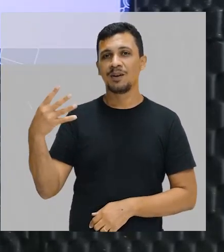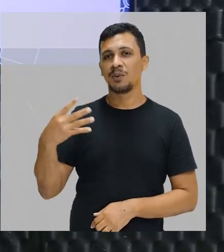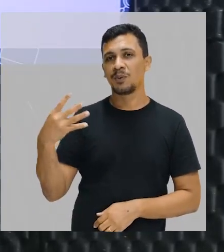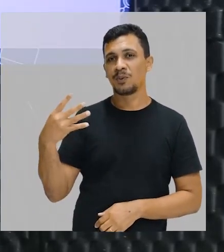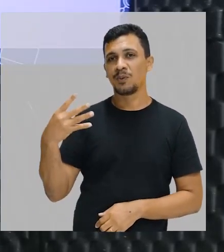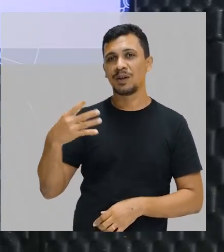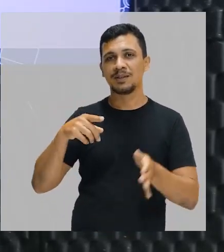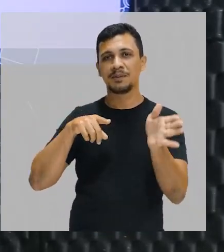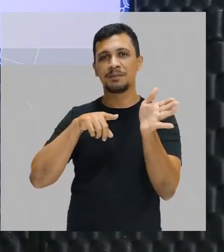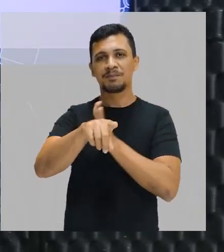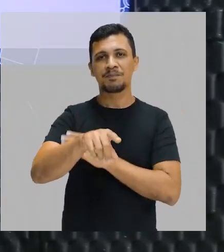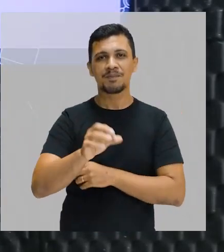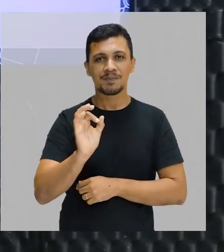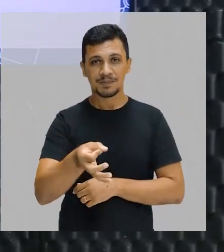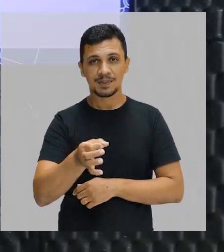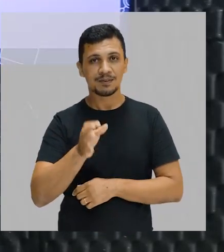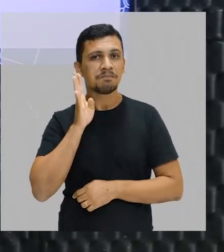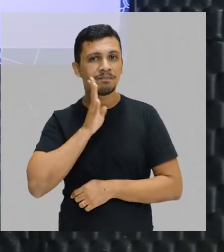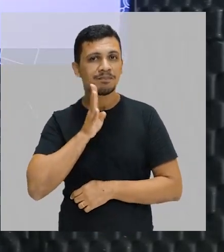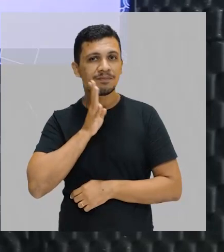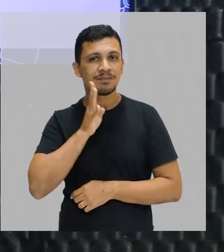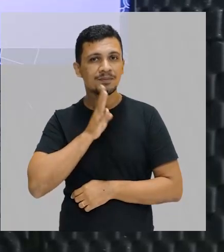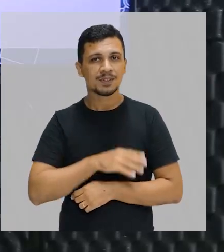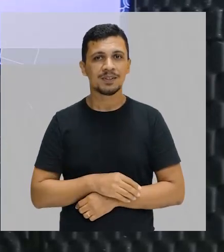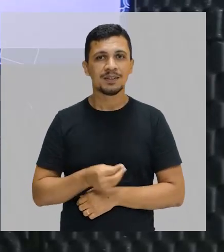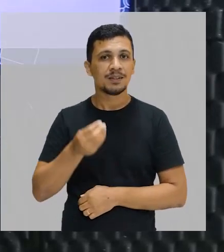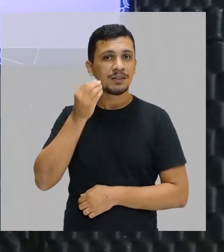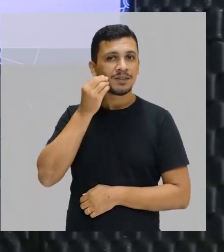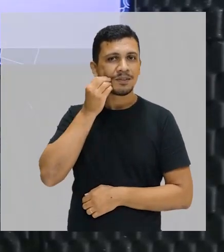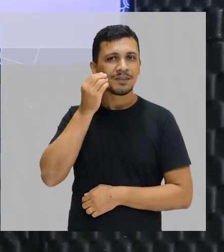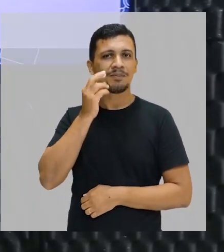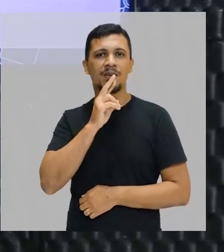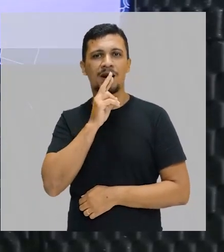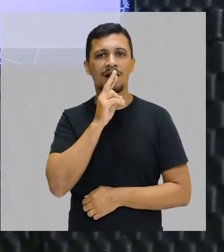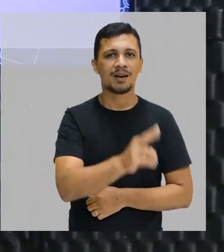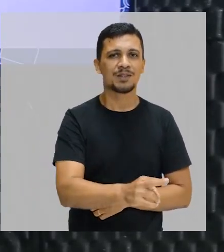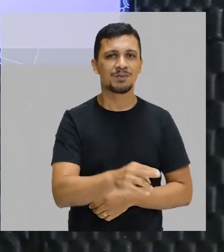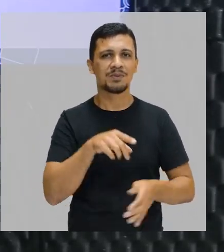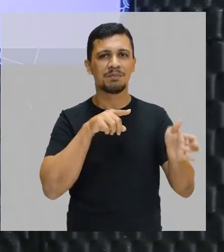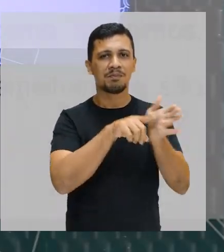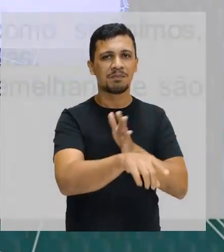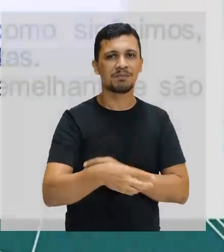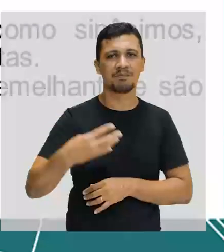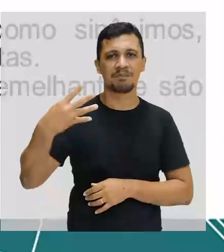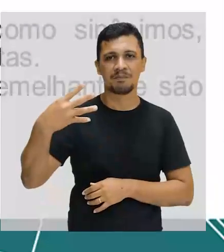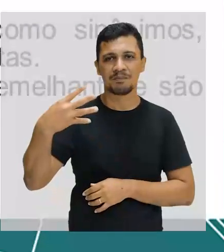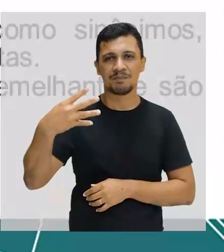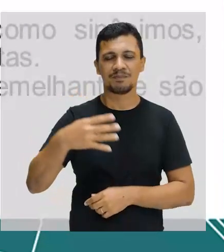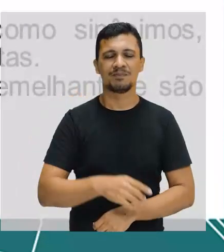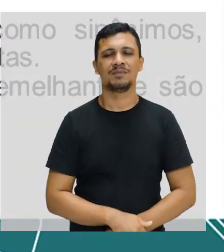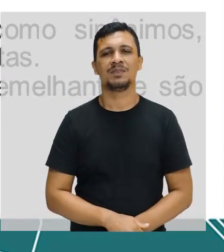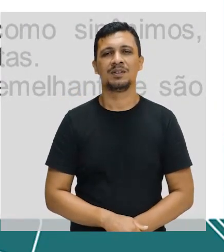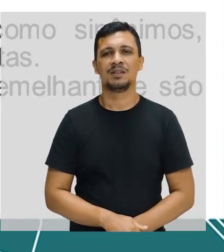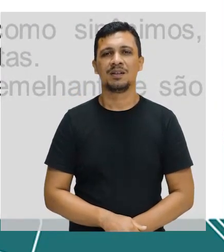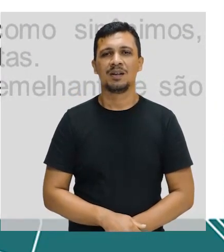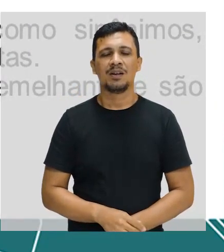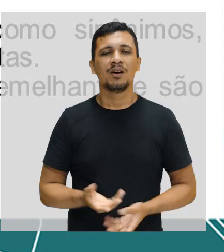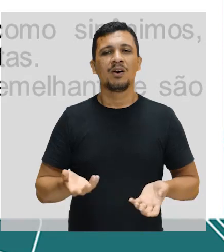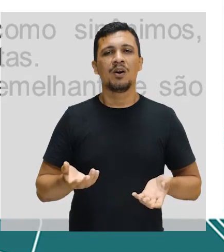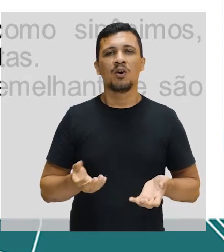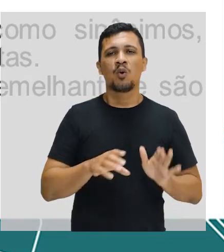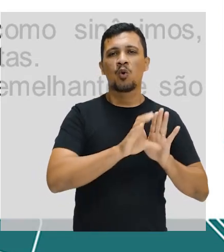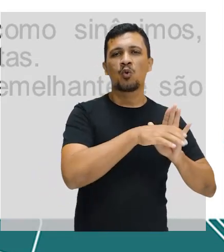certo? Beleza pura? Vamos tentar aqui alcançar mais uma questão. Você tem a quarta questão. A respeito dos conceitos de ética e